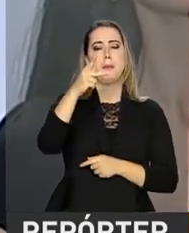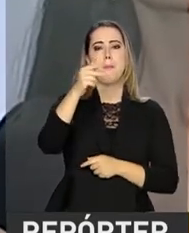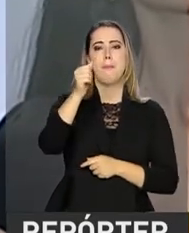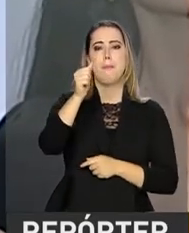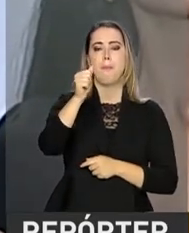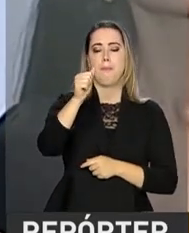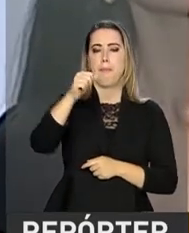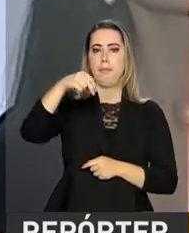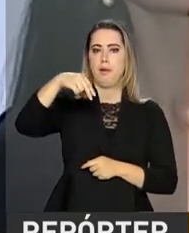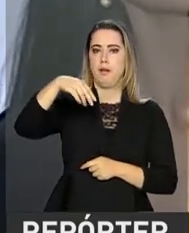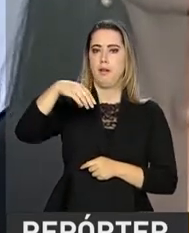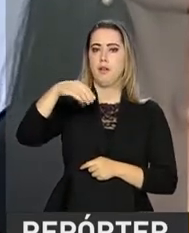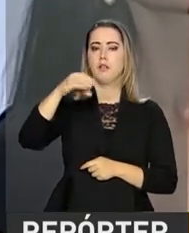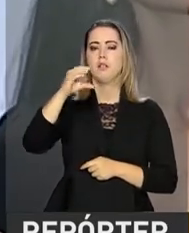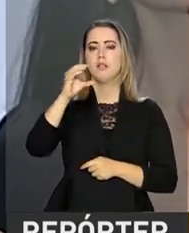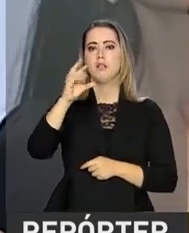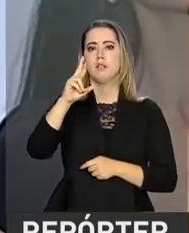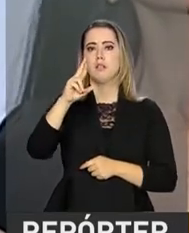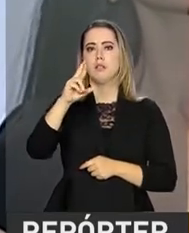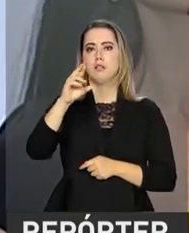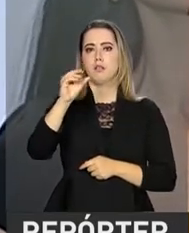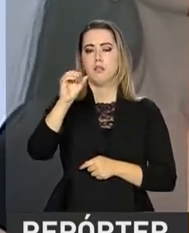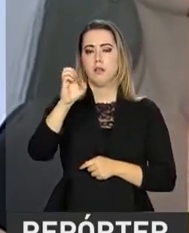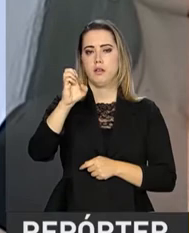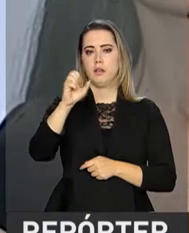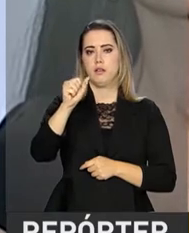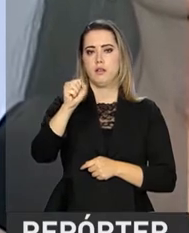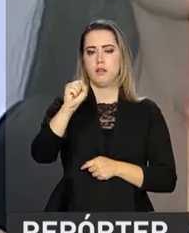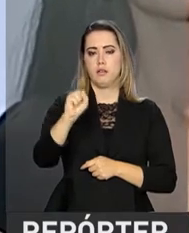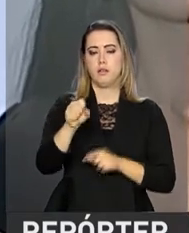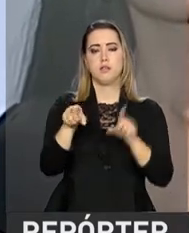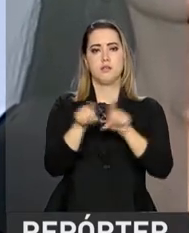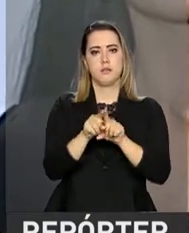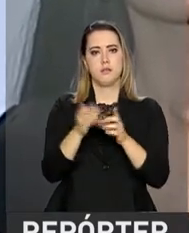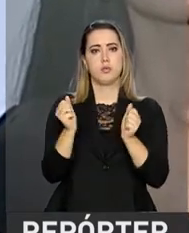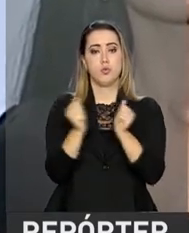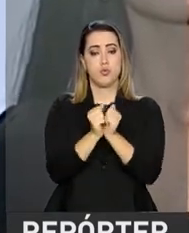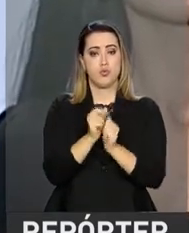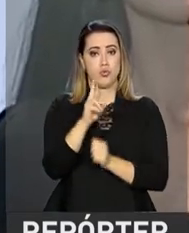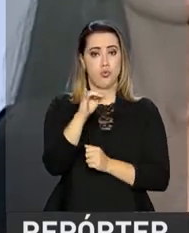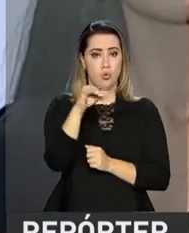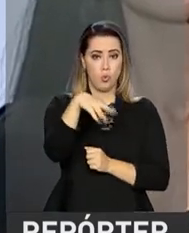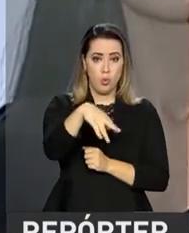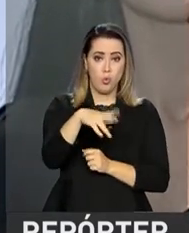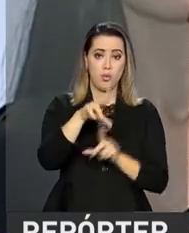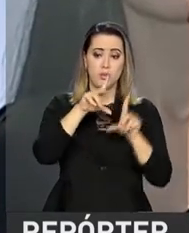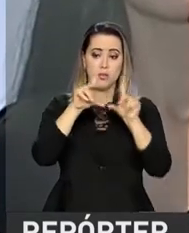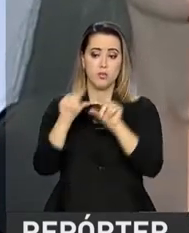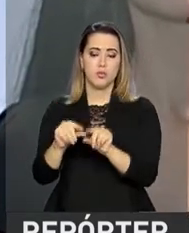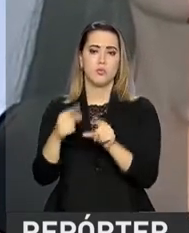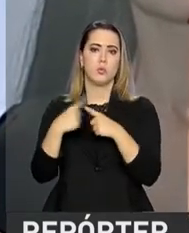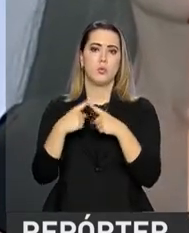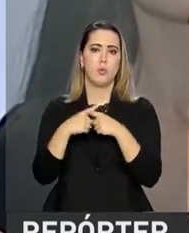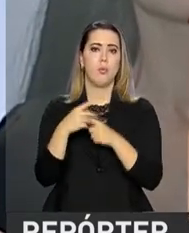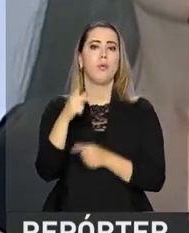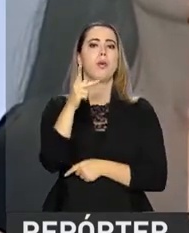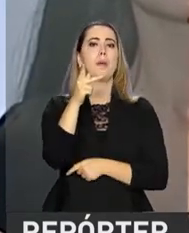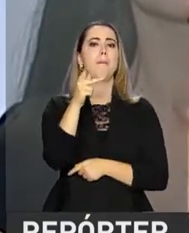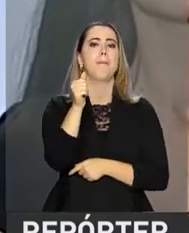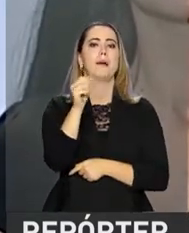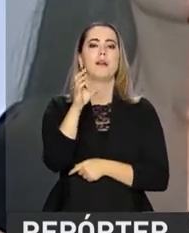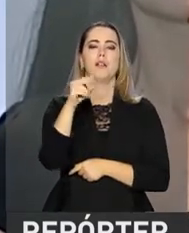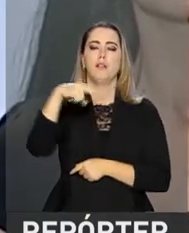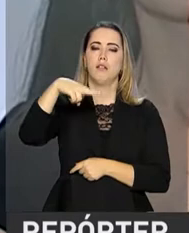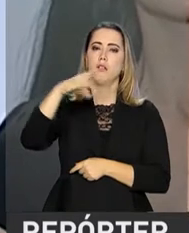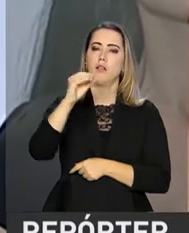que nós queremos ampliar e também o transplante só de pâncreas que não recebi um sentido de 60%